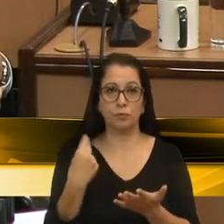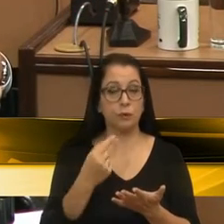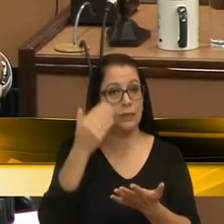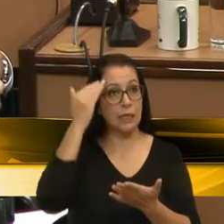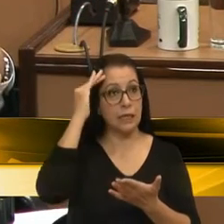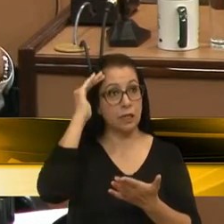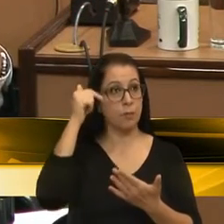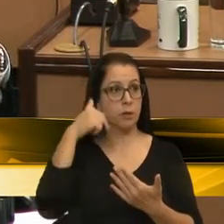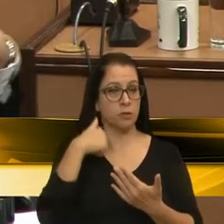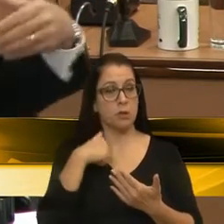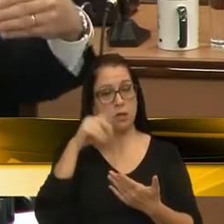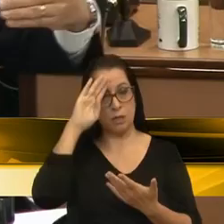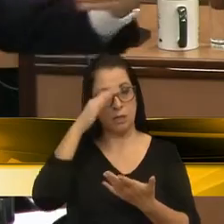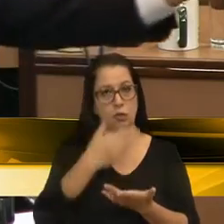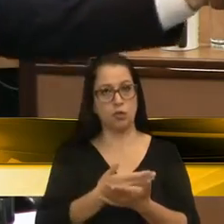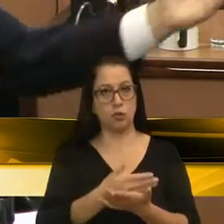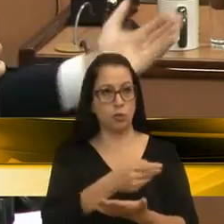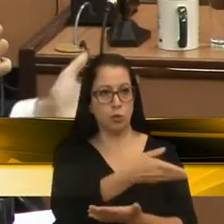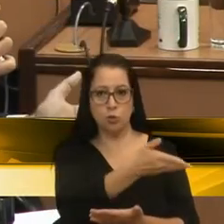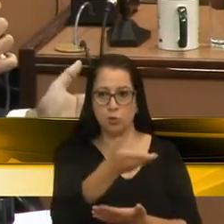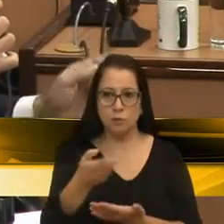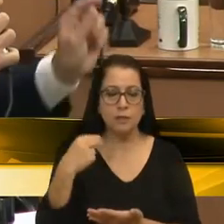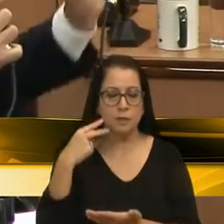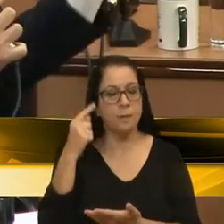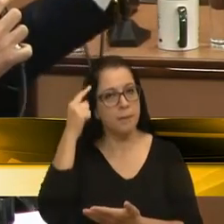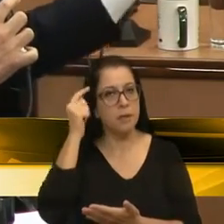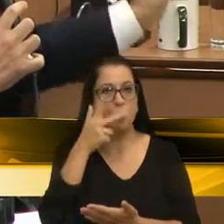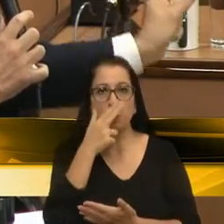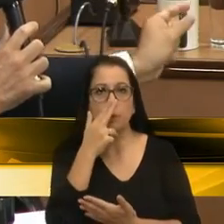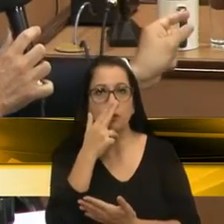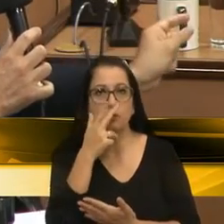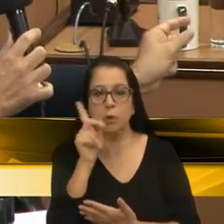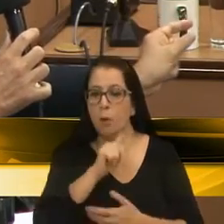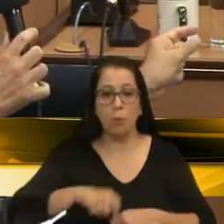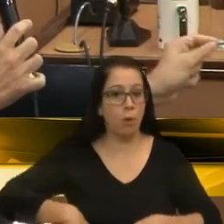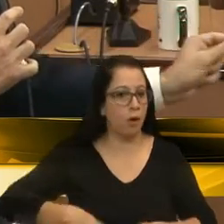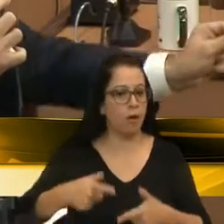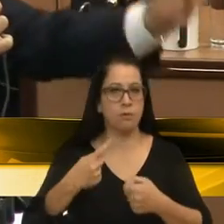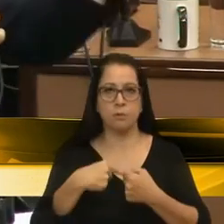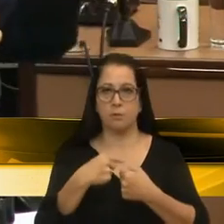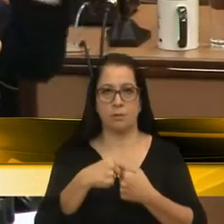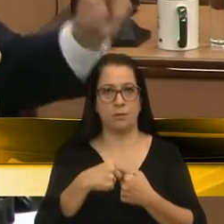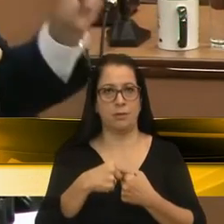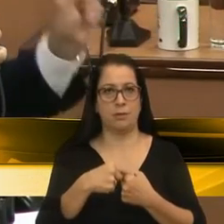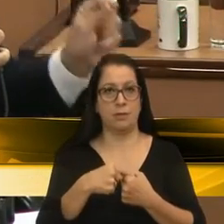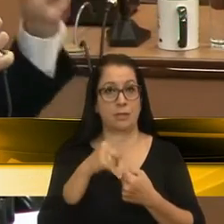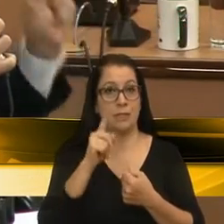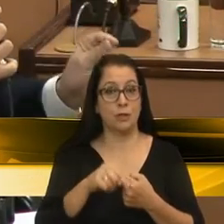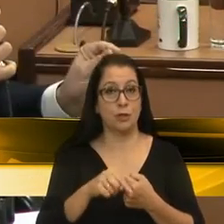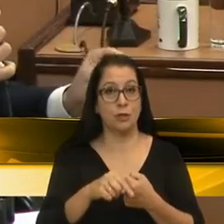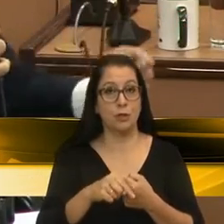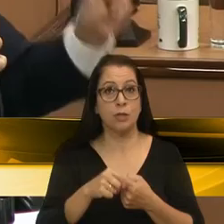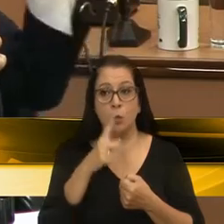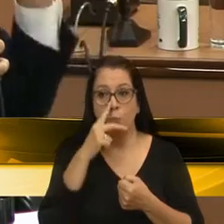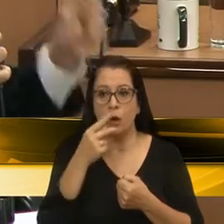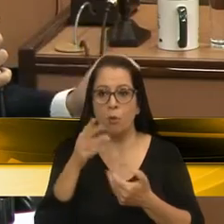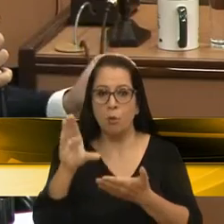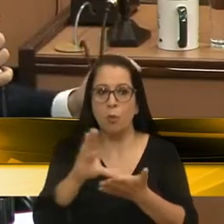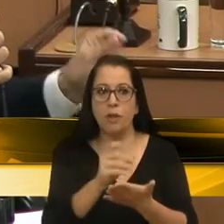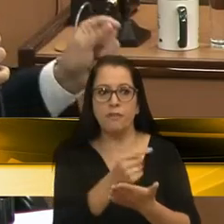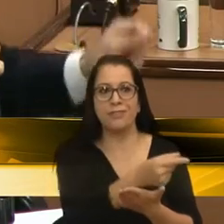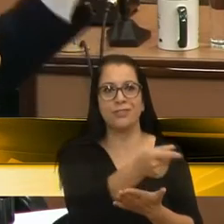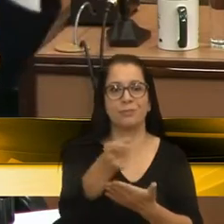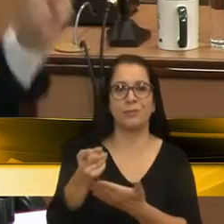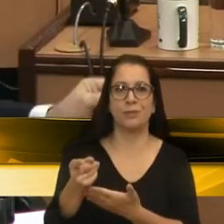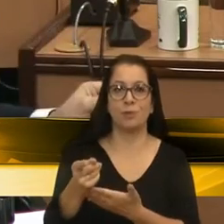vereador Felipe, e acredito que os pares pensam assim, não será um gasto para o município, será um investimento. A partir de agora,